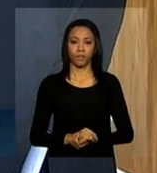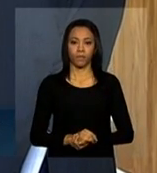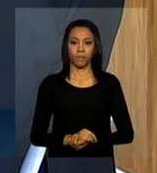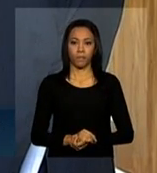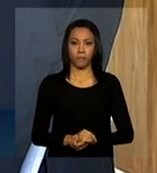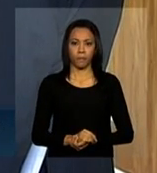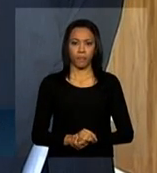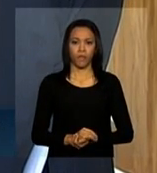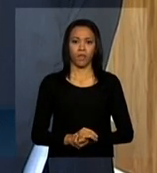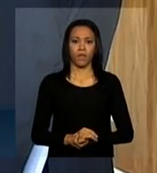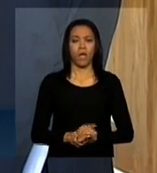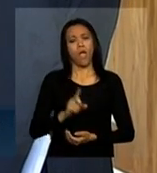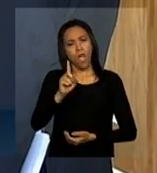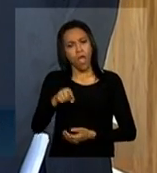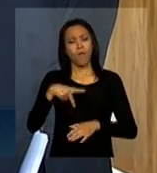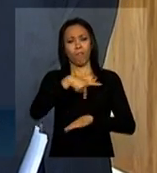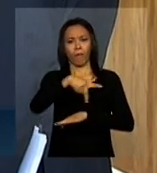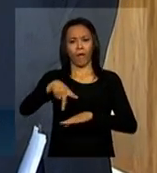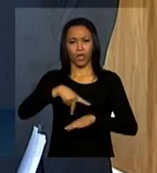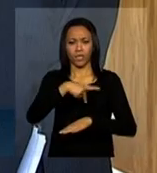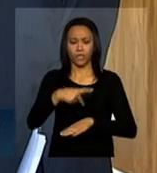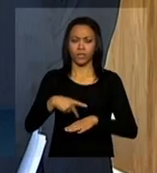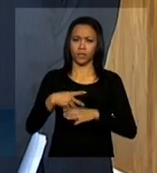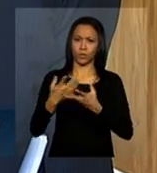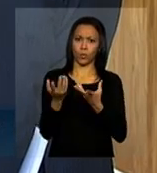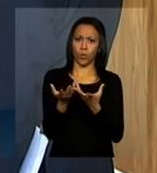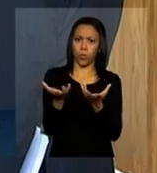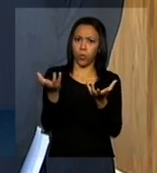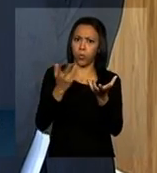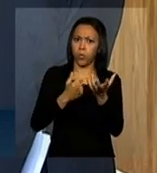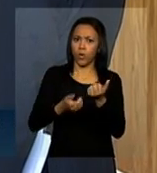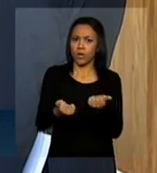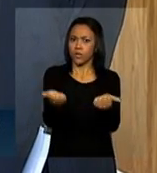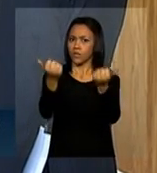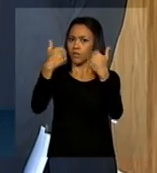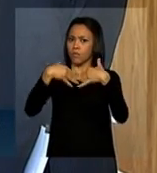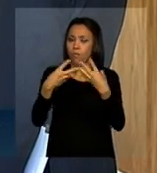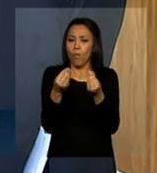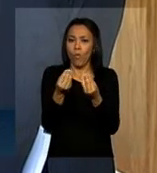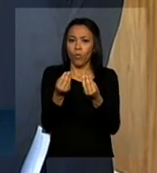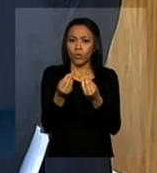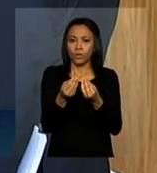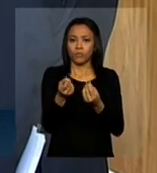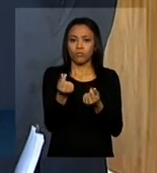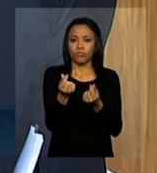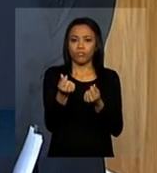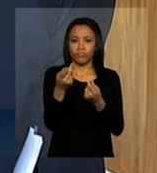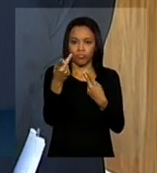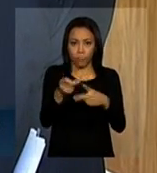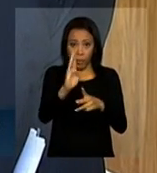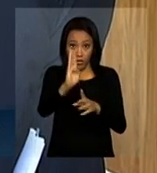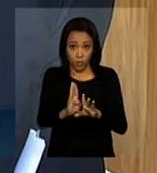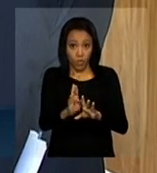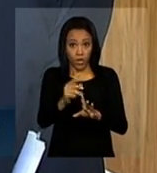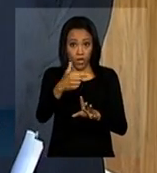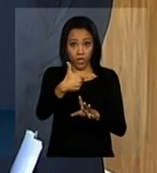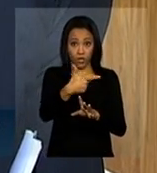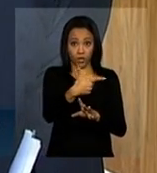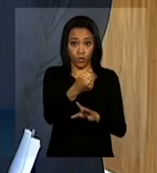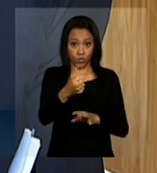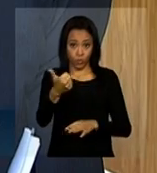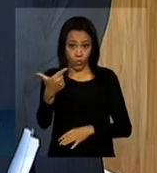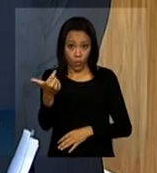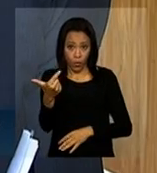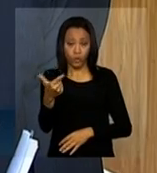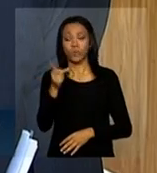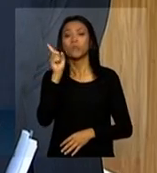então, são o país com o maior estoque de investimentos estrangeiros no Brasil. Em 2012, os Estados